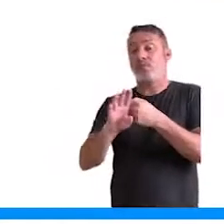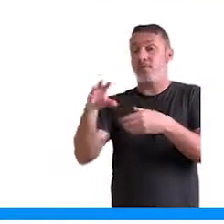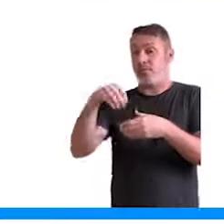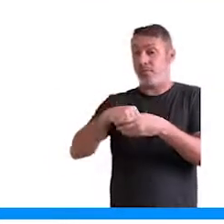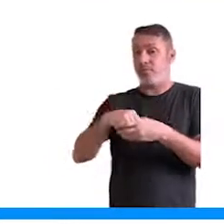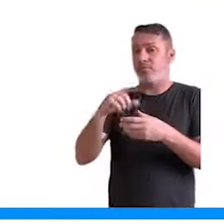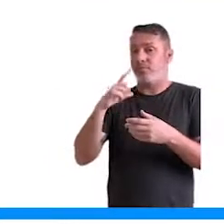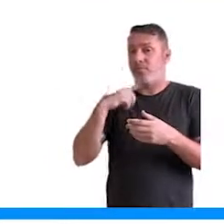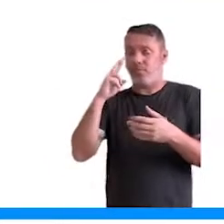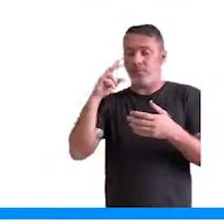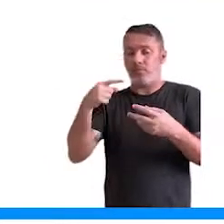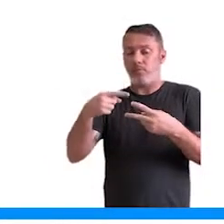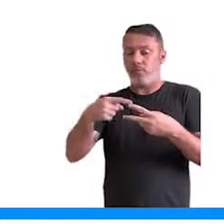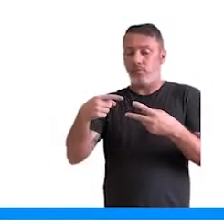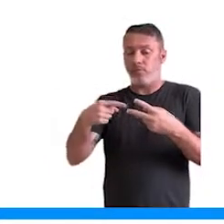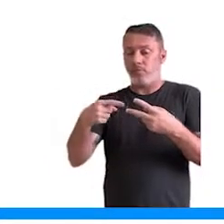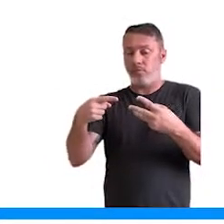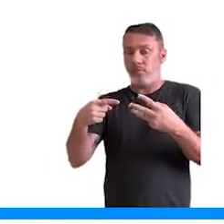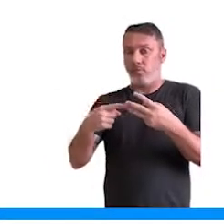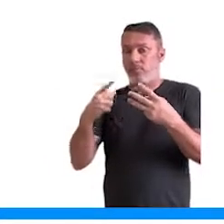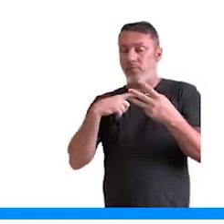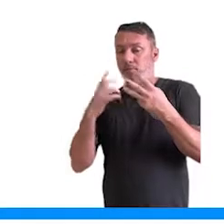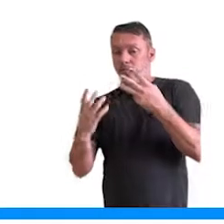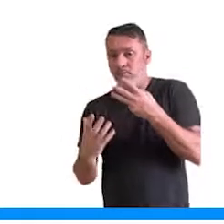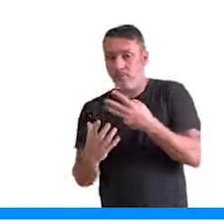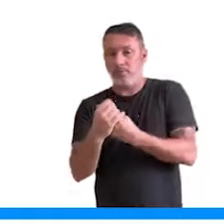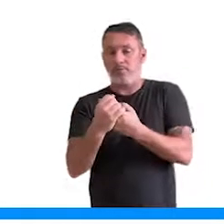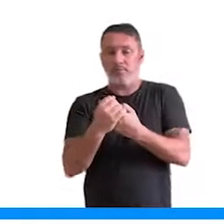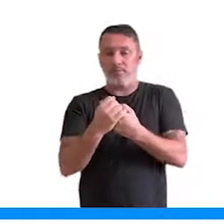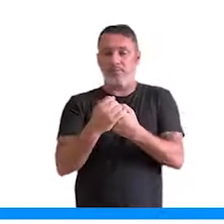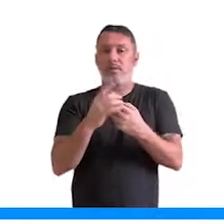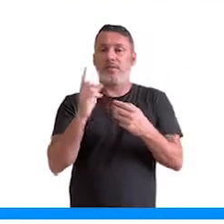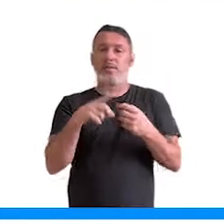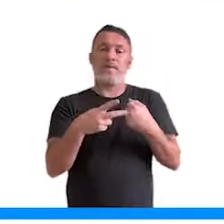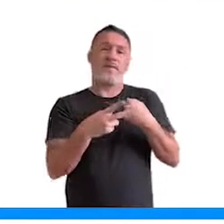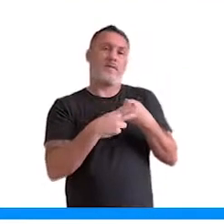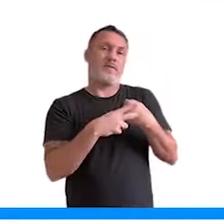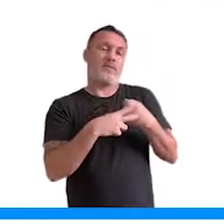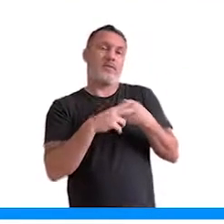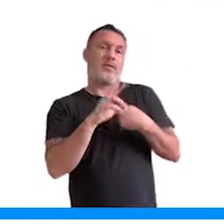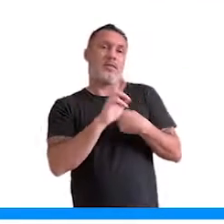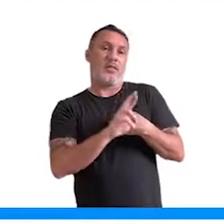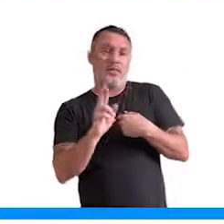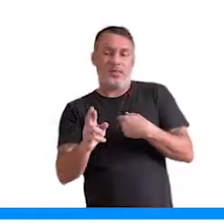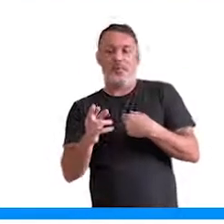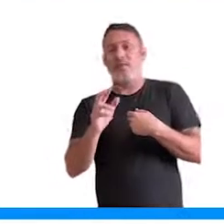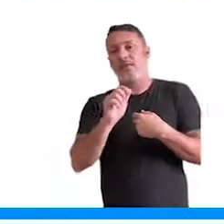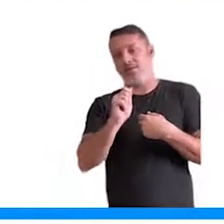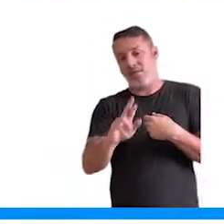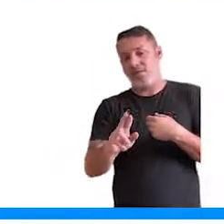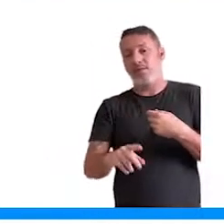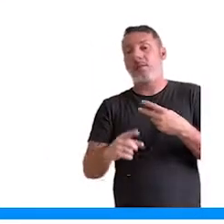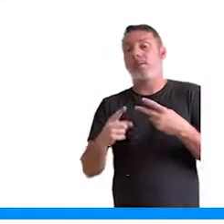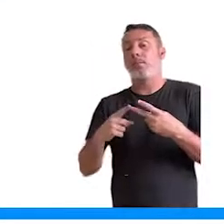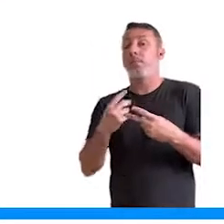imperativo afirmativos são formados a partir do infinitivo, terminados a